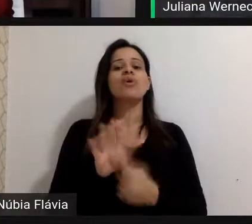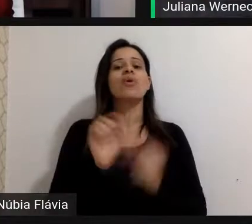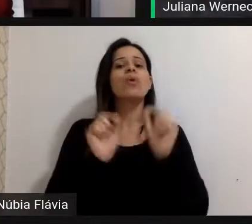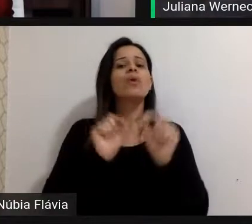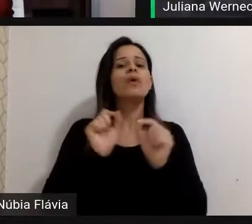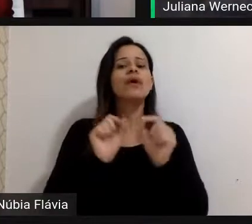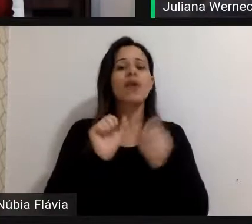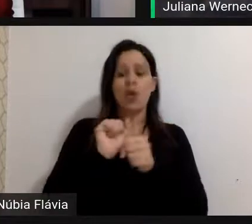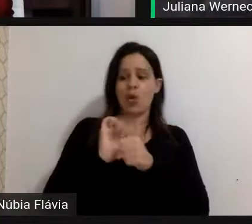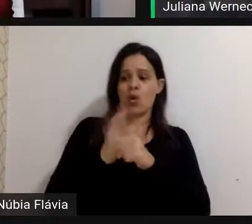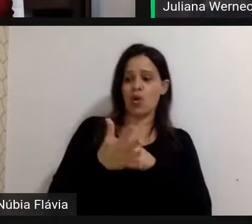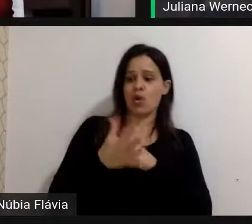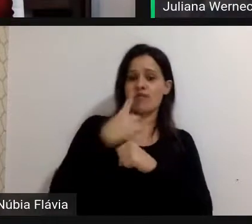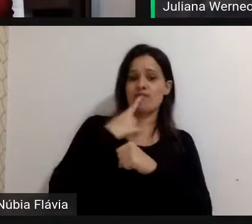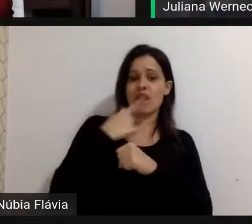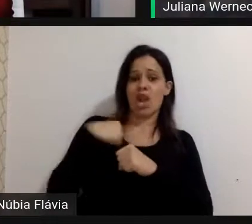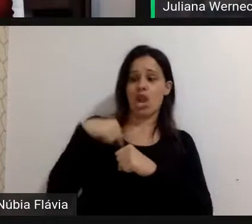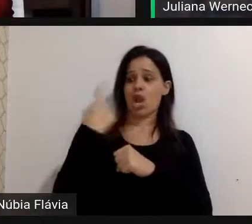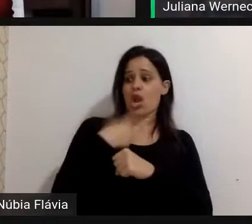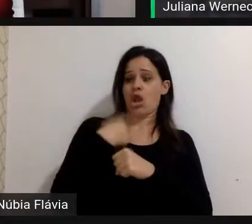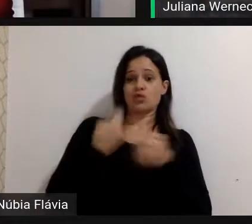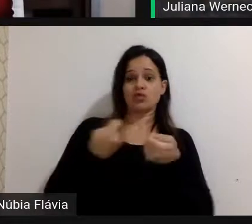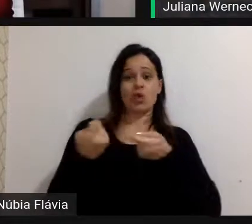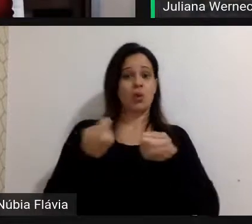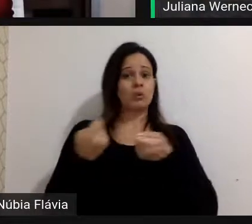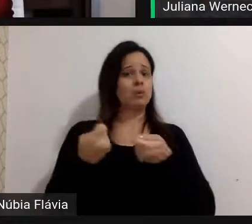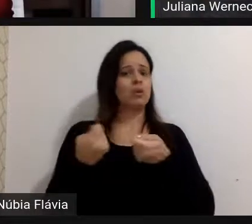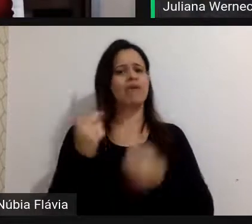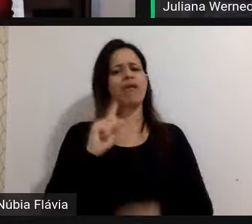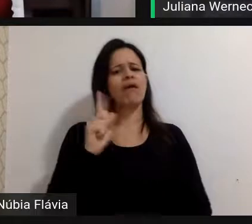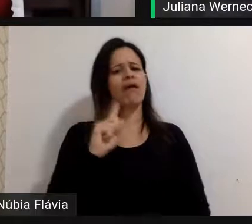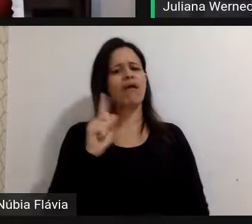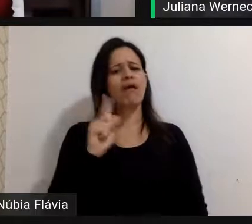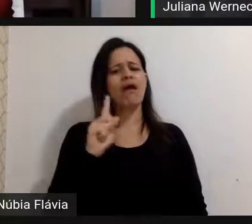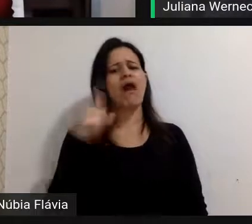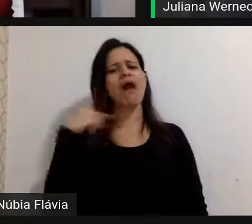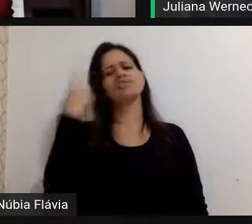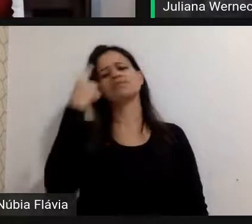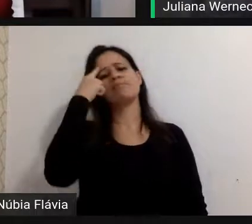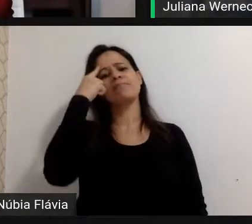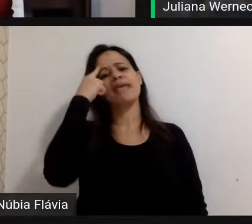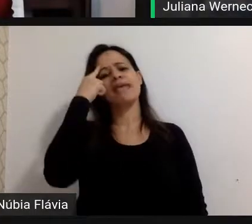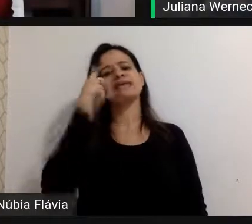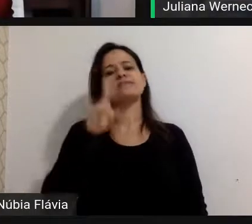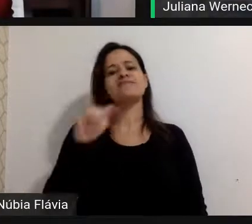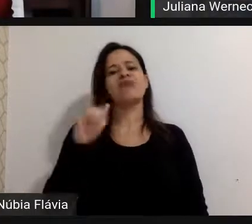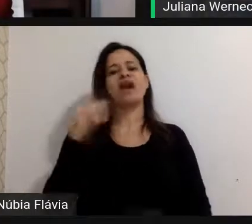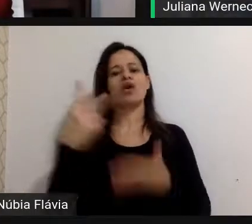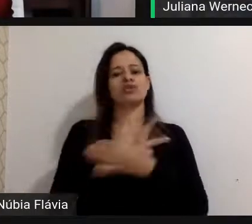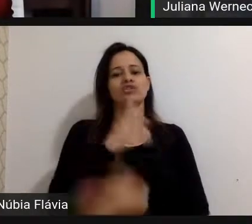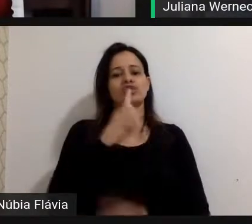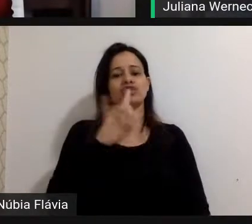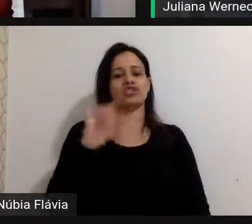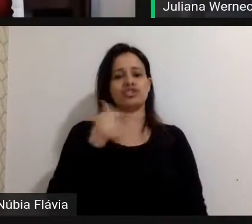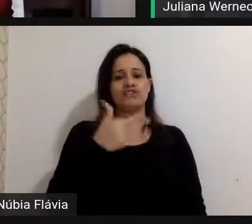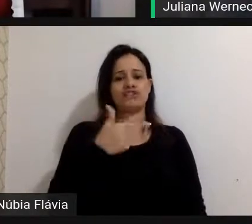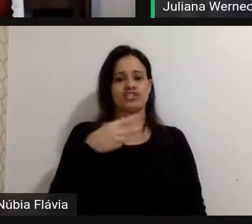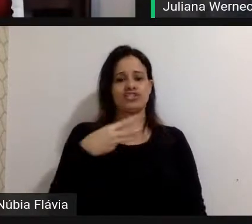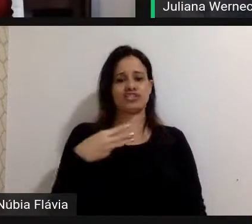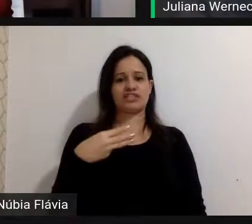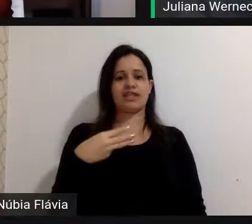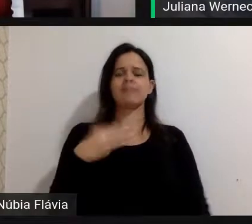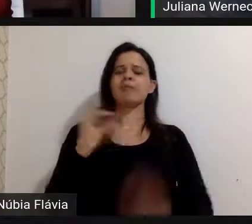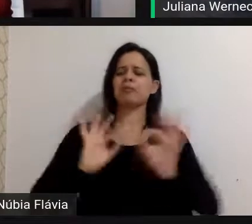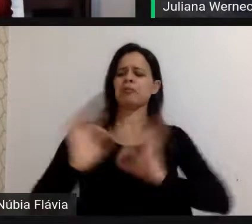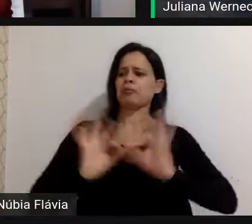que a gente não controla um monte de coisa. Então, a gente achava que nosso evento ia acontecer no dia 23, a gente fez tudo para isso, e